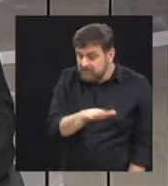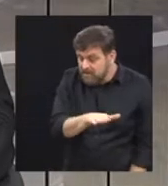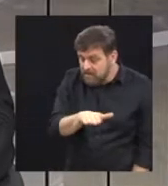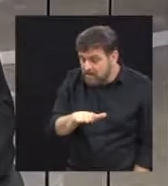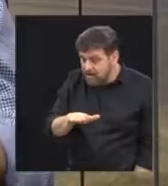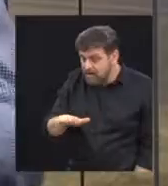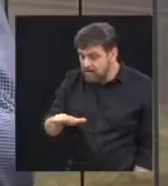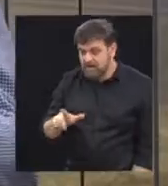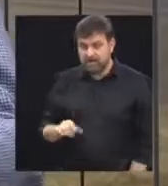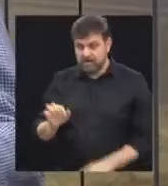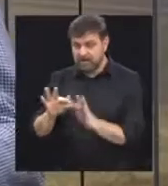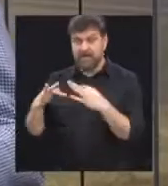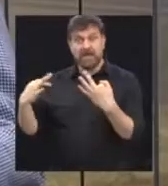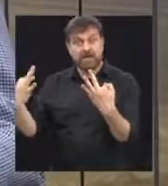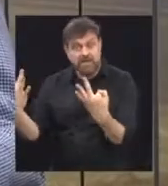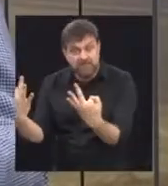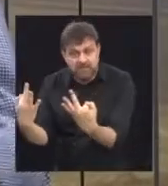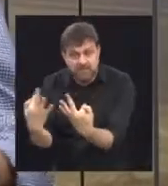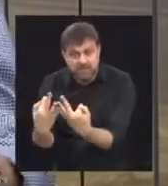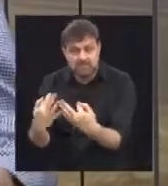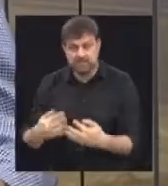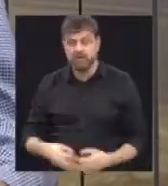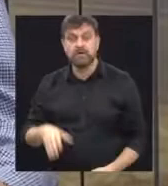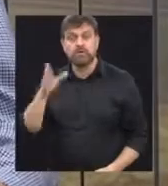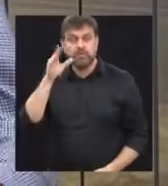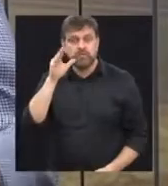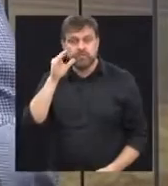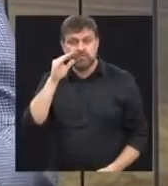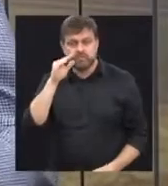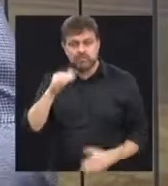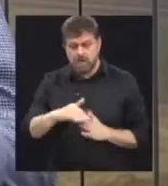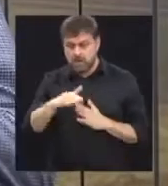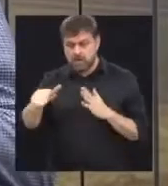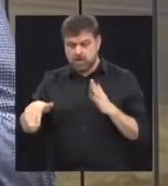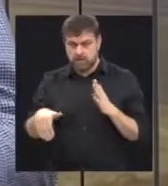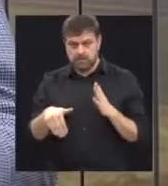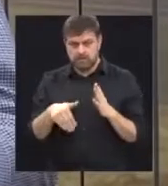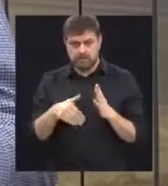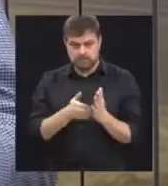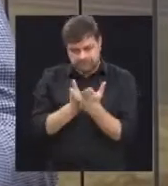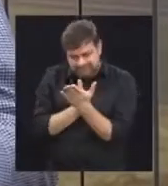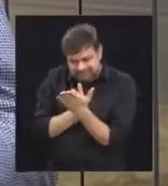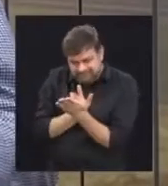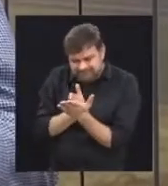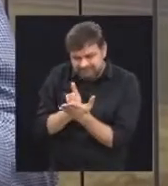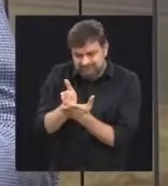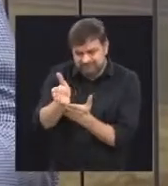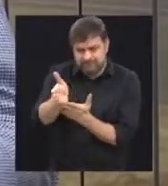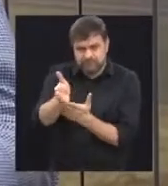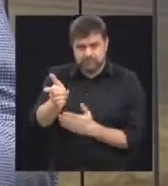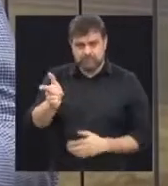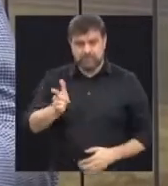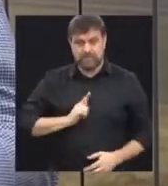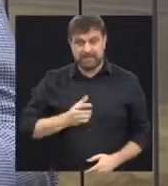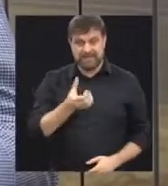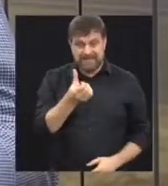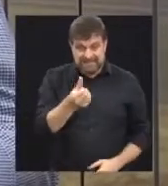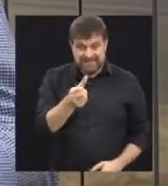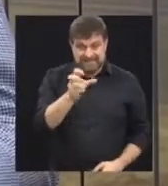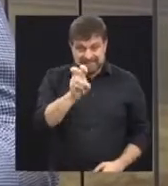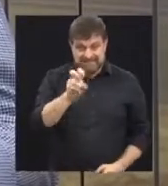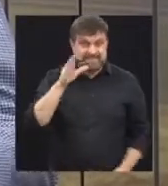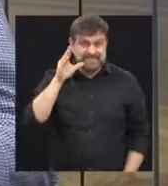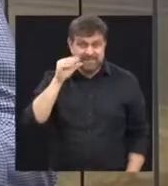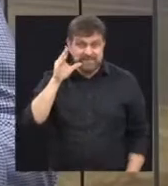crianças, as suas famílias, nossos funcionários, todos engajados dentro de uma mesma filosofia. Nós temos 65 funcionários